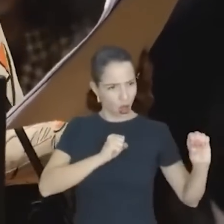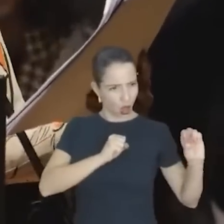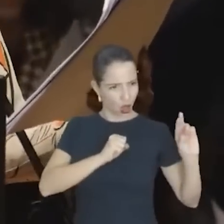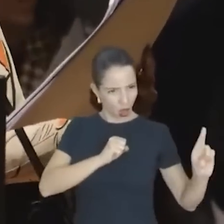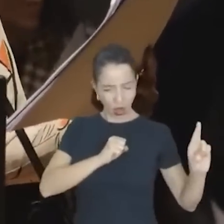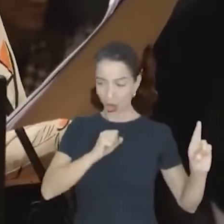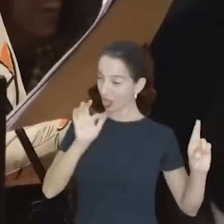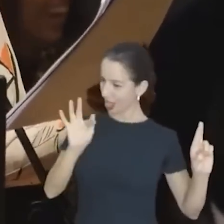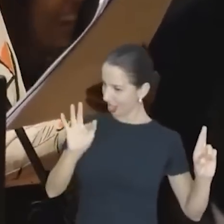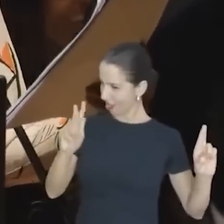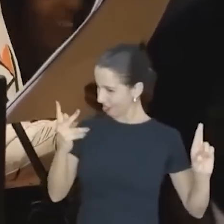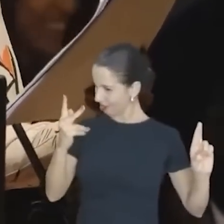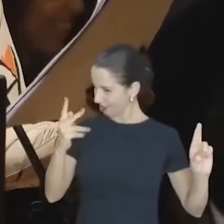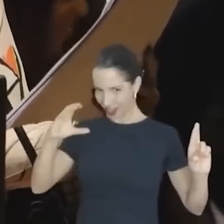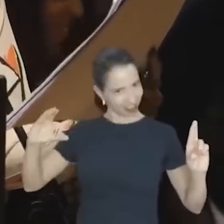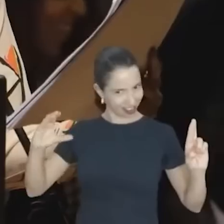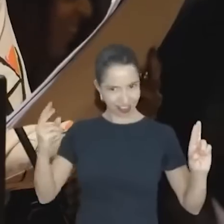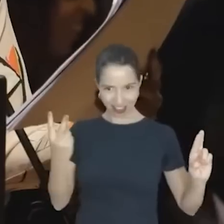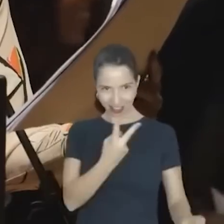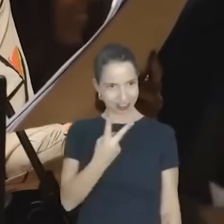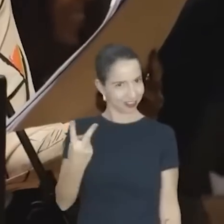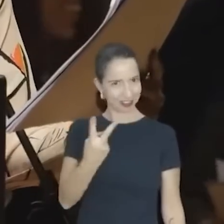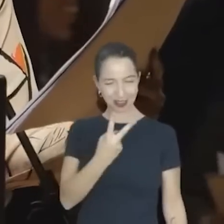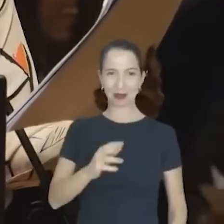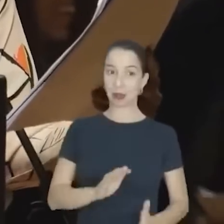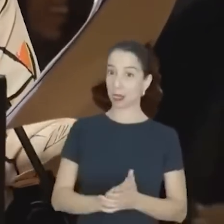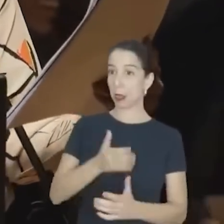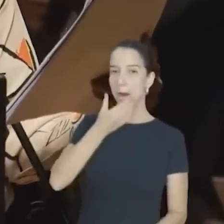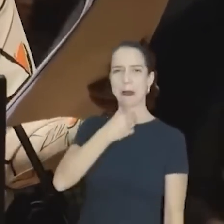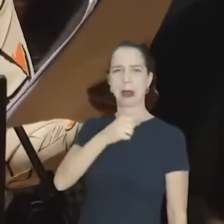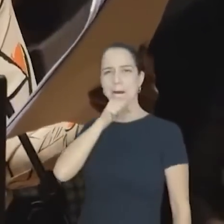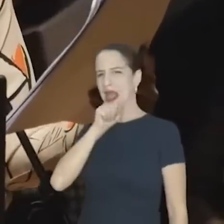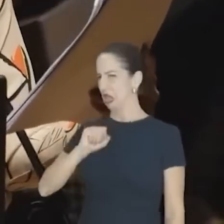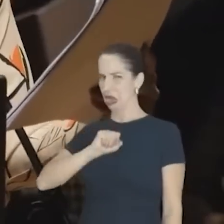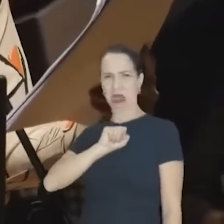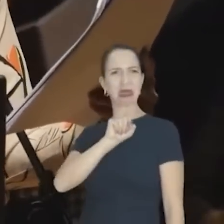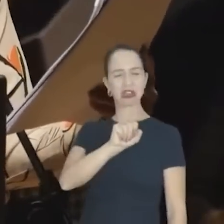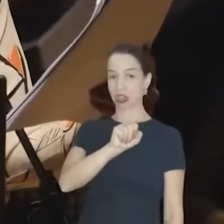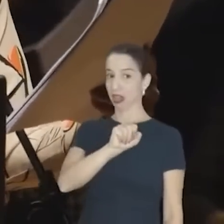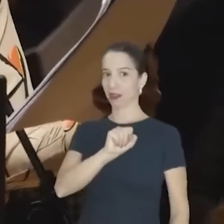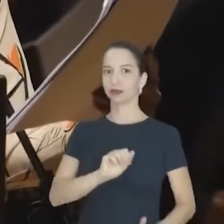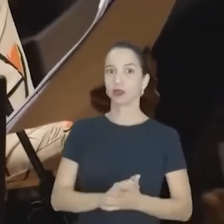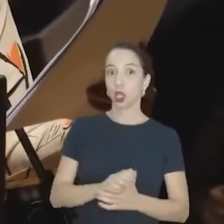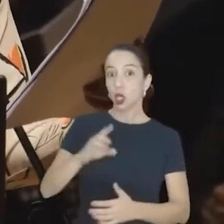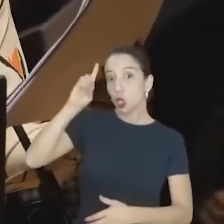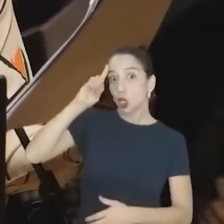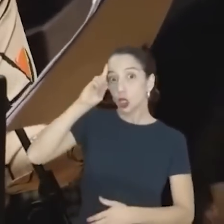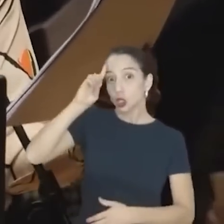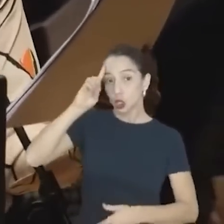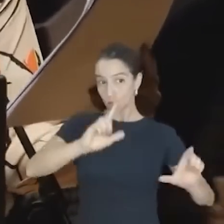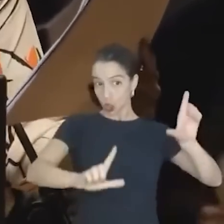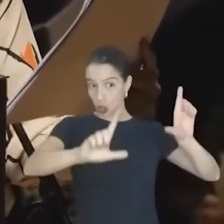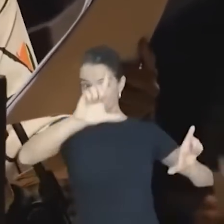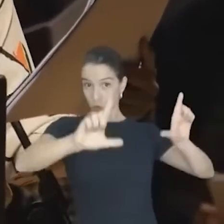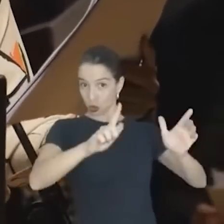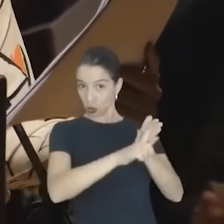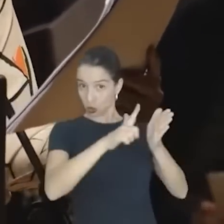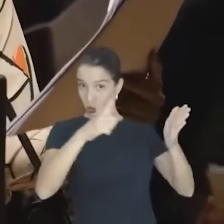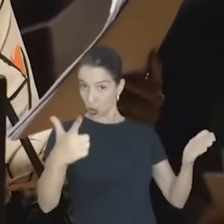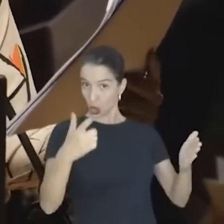Assistindo o JN e dando boa noite ao William Bonner, quando esses nomes apareciam, meu pai